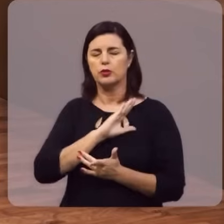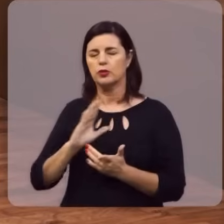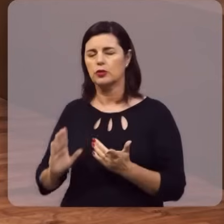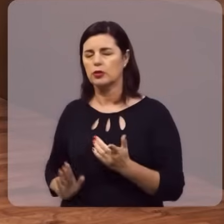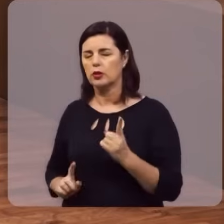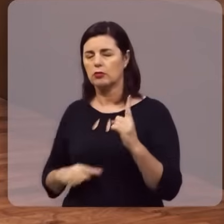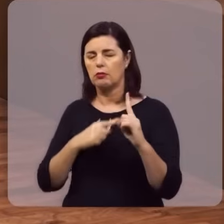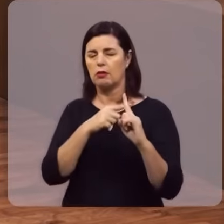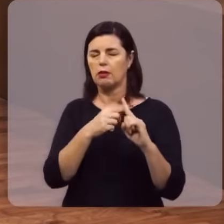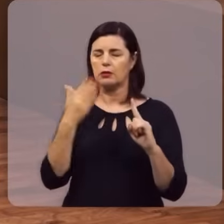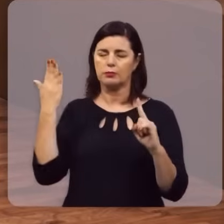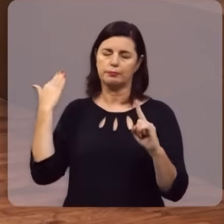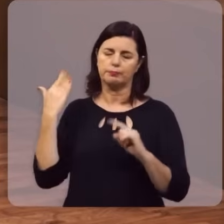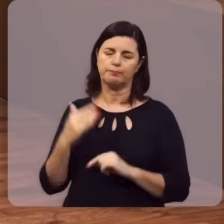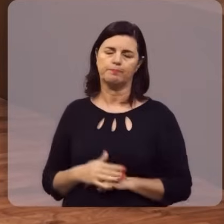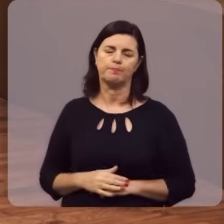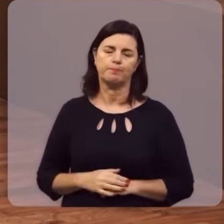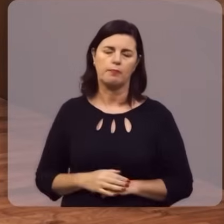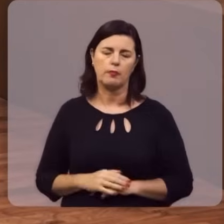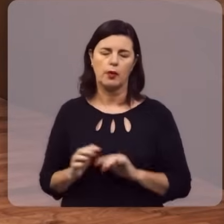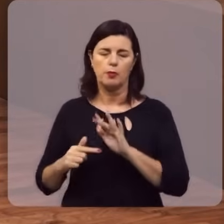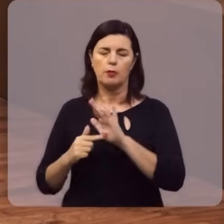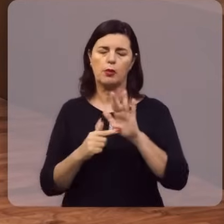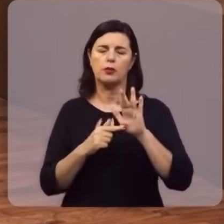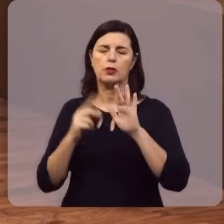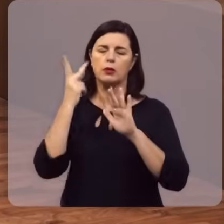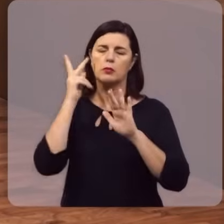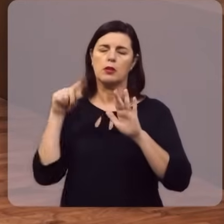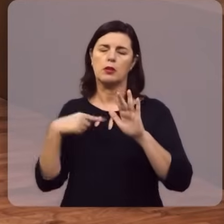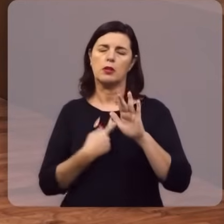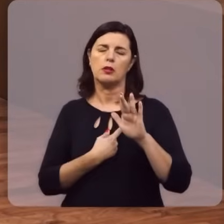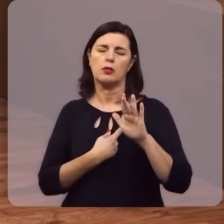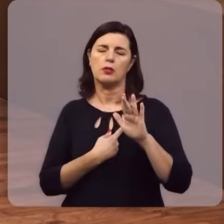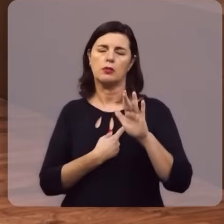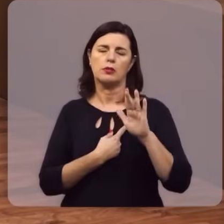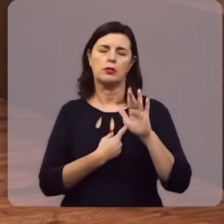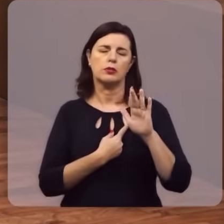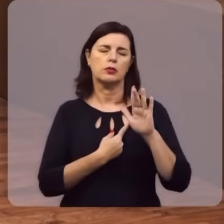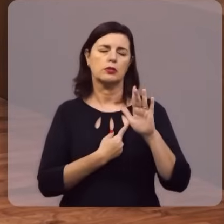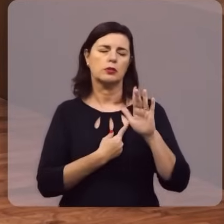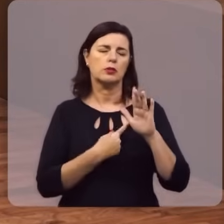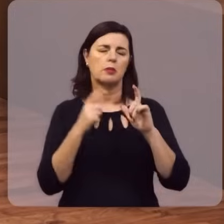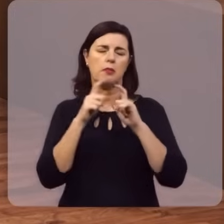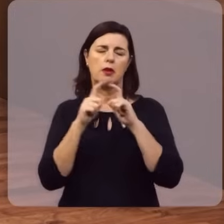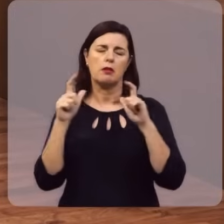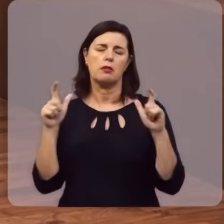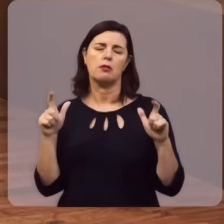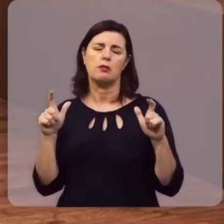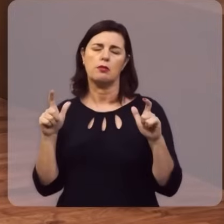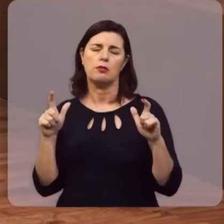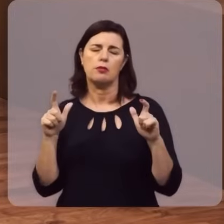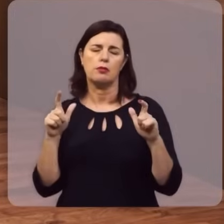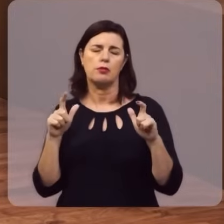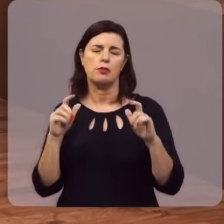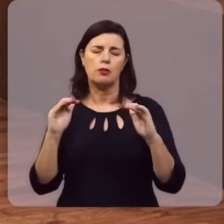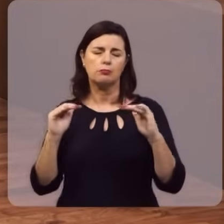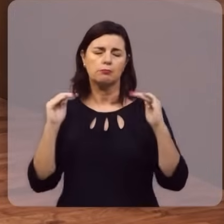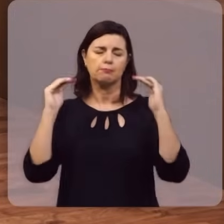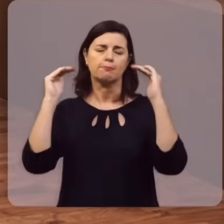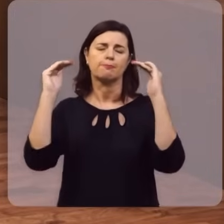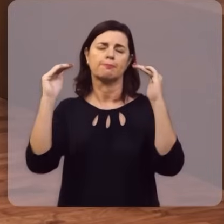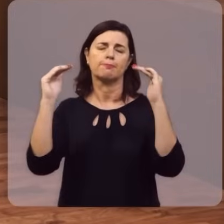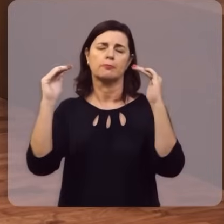na cruz do Calvário revelando-nos de maneira singular e máxima e